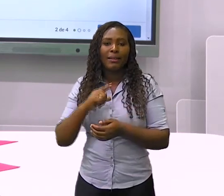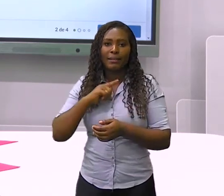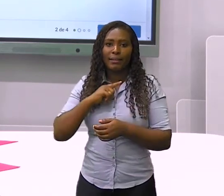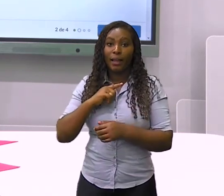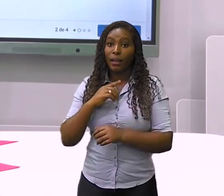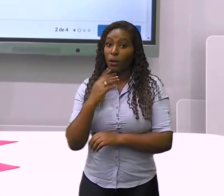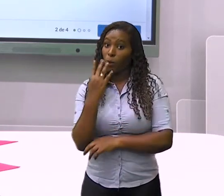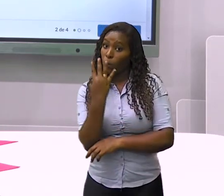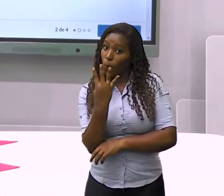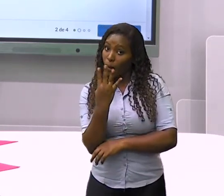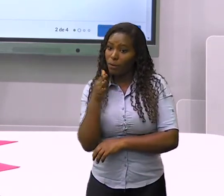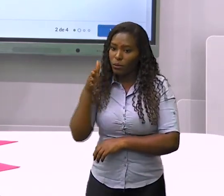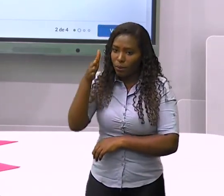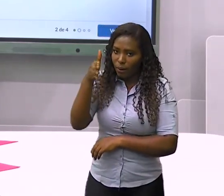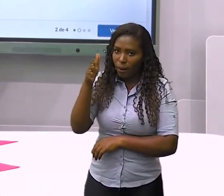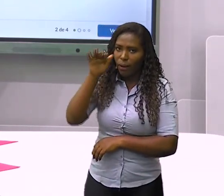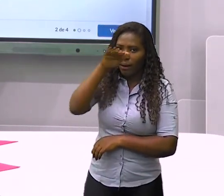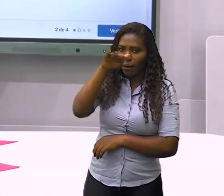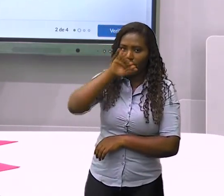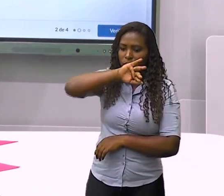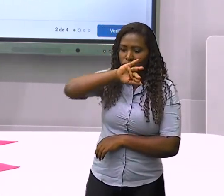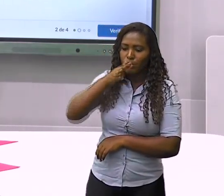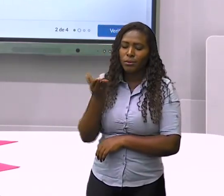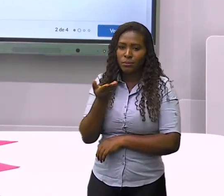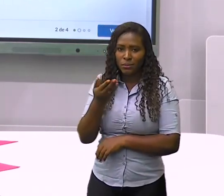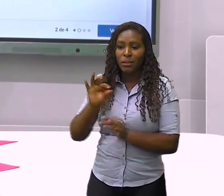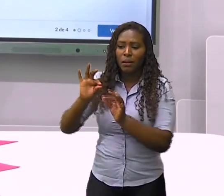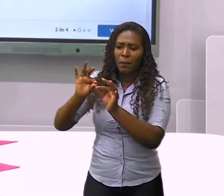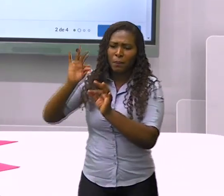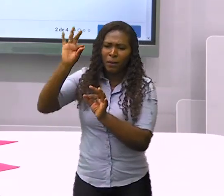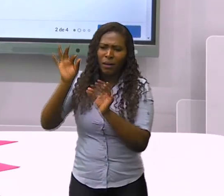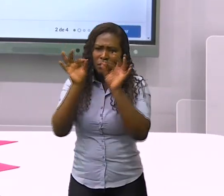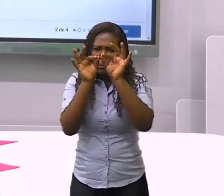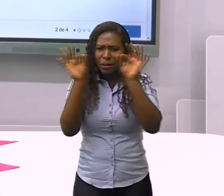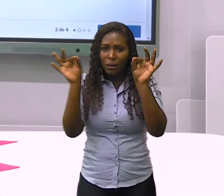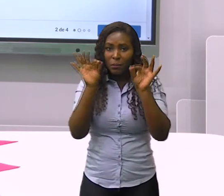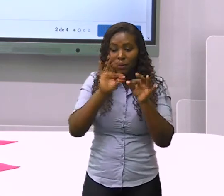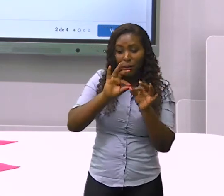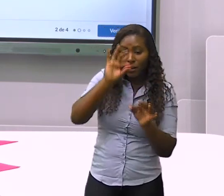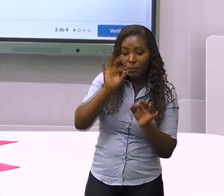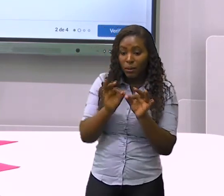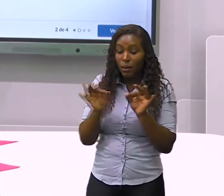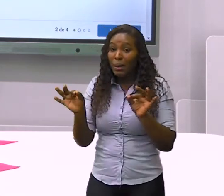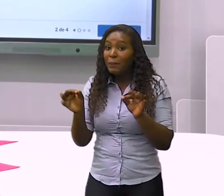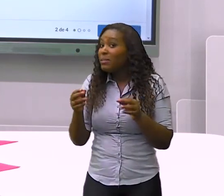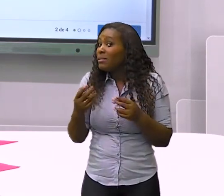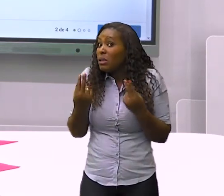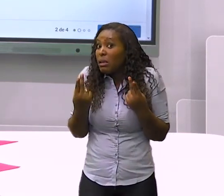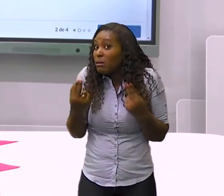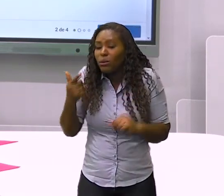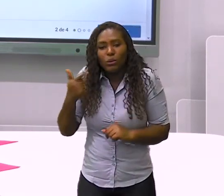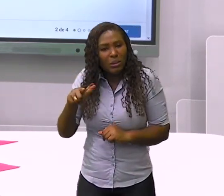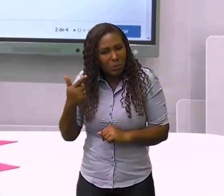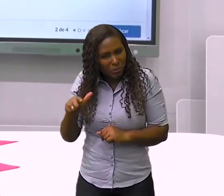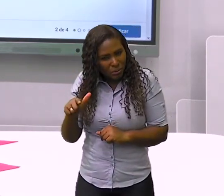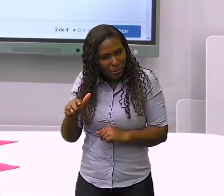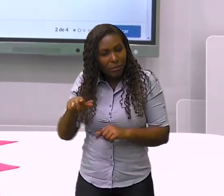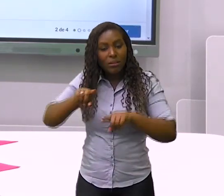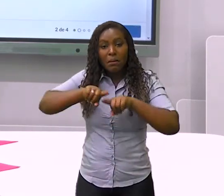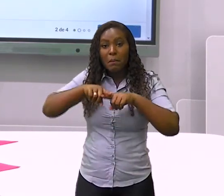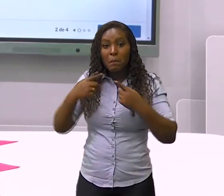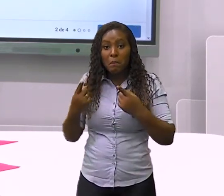lados opostos serem paralelos, apesar de não ter a mesma medida, os lados opostos são